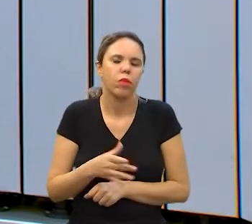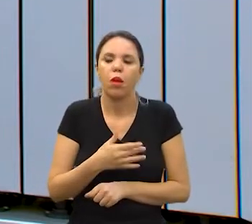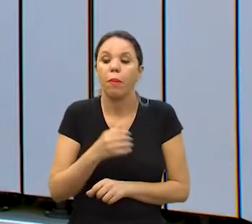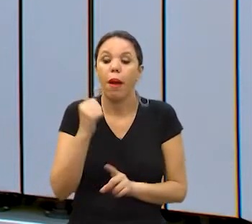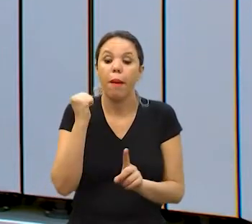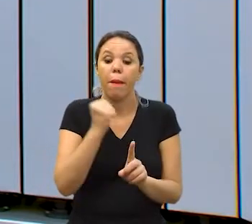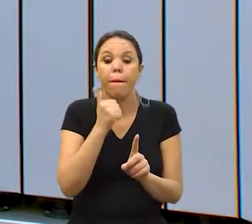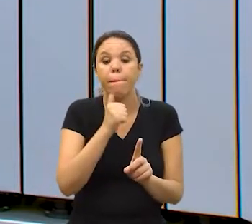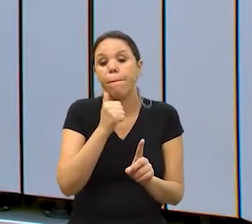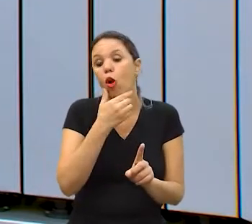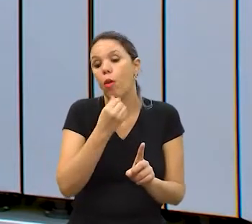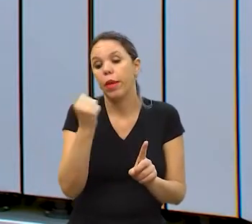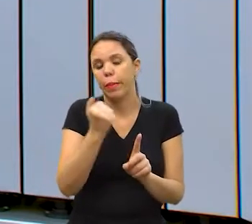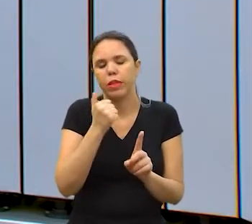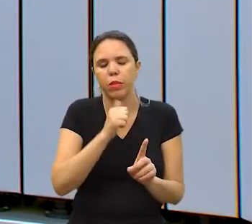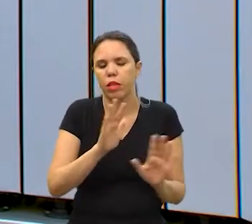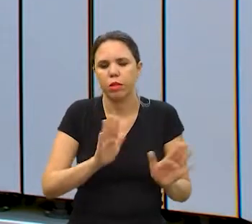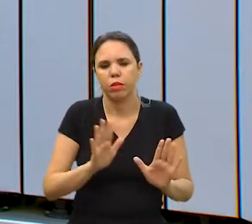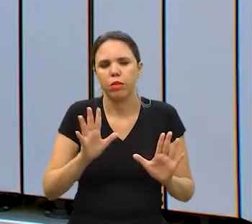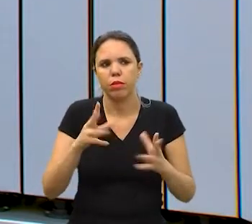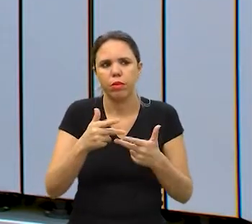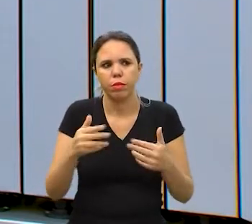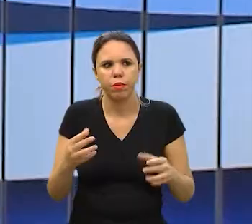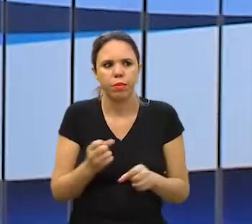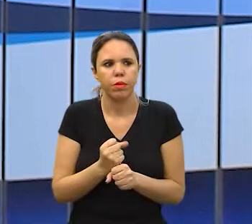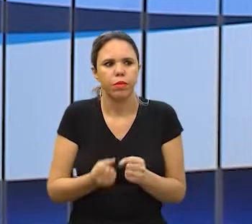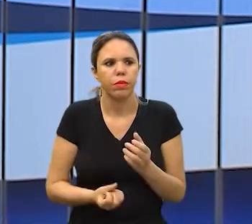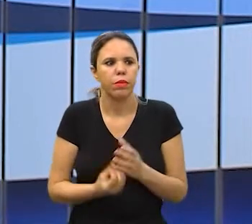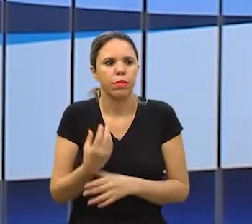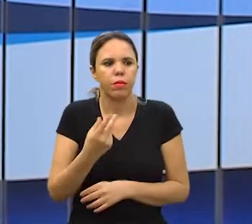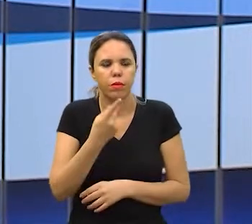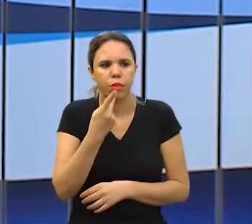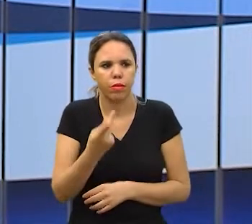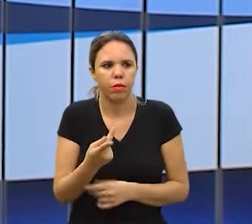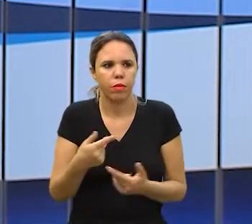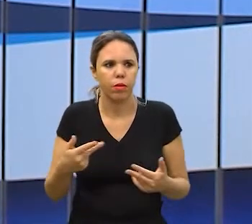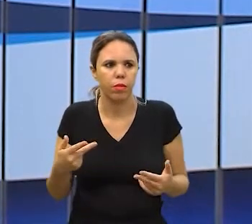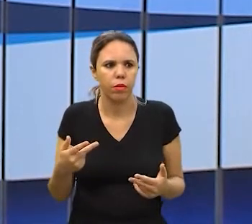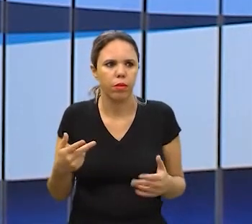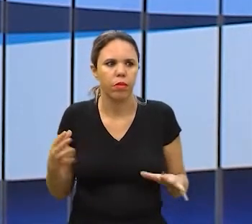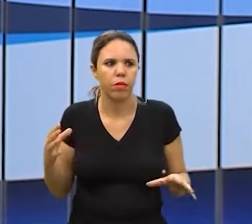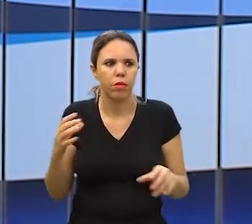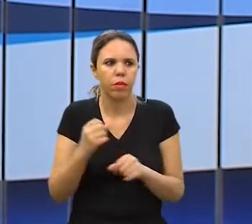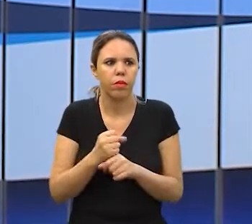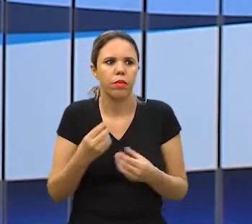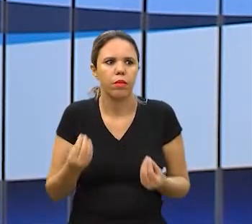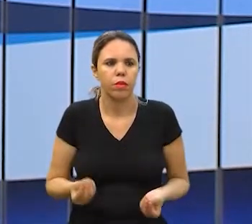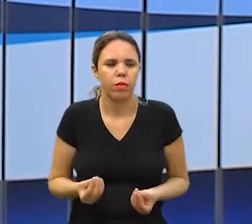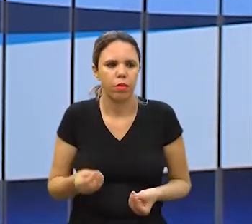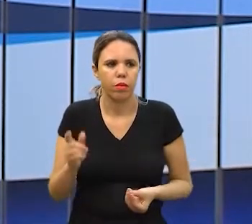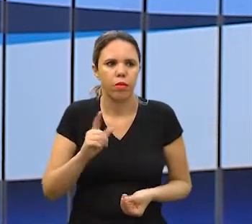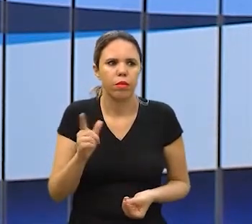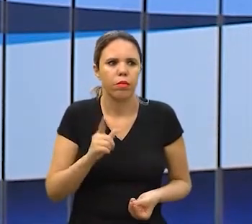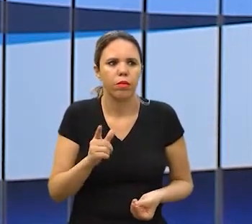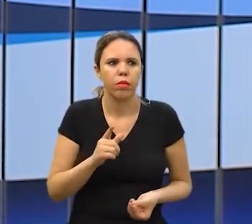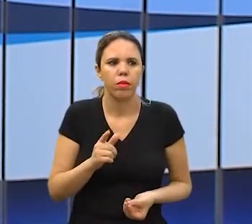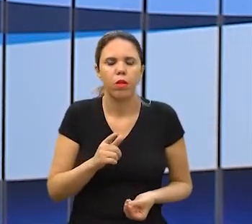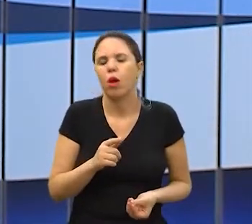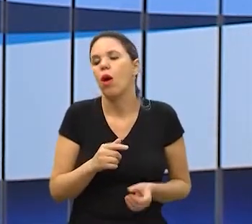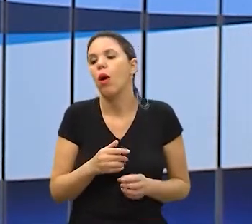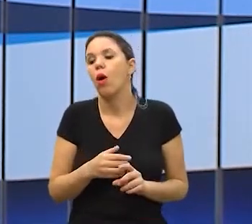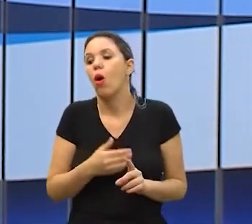o feminicídio. Tem muita coisa que engloba ele, muita coisa. Quando a gente fala em muita coisa que engloba, claro